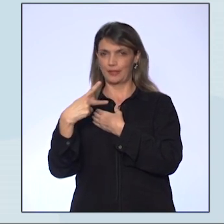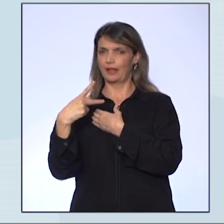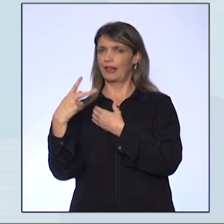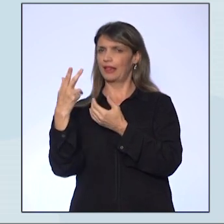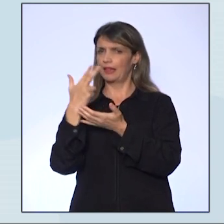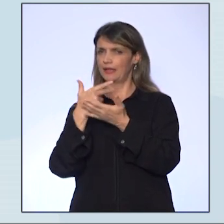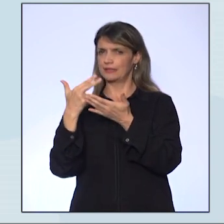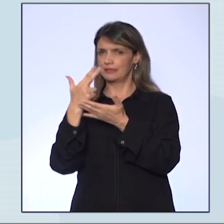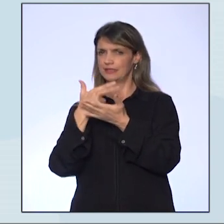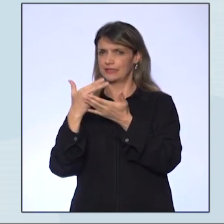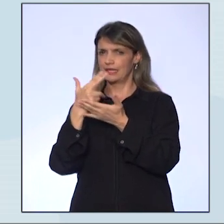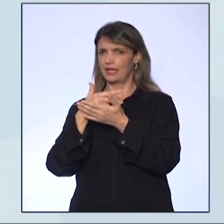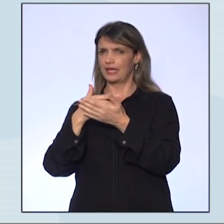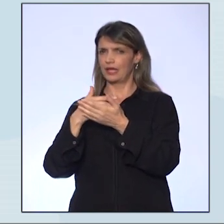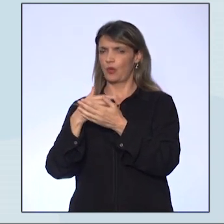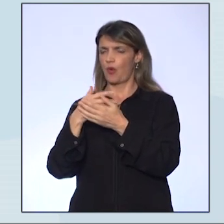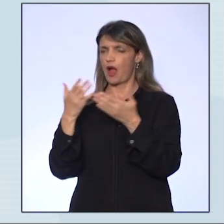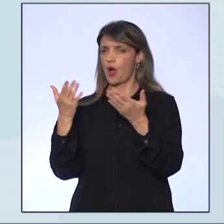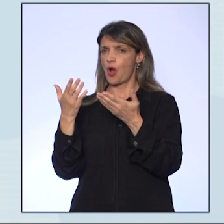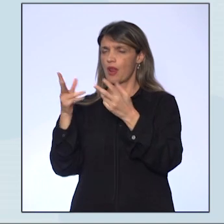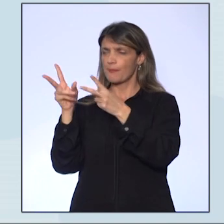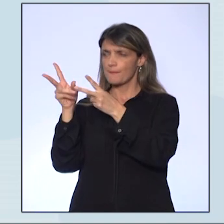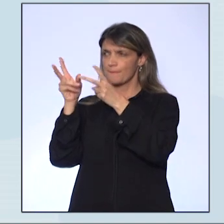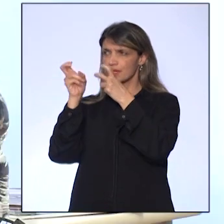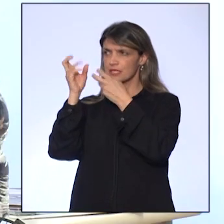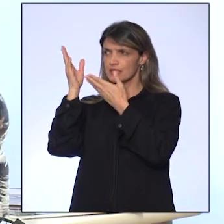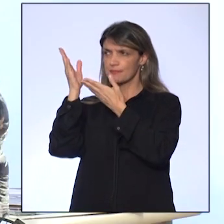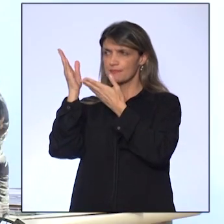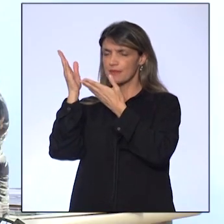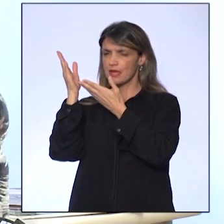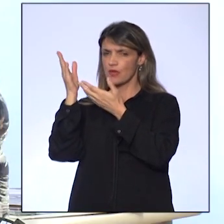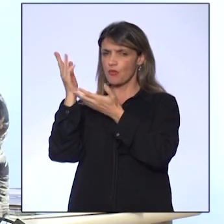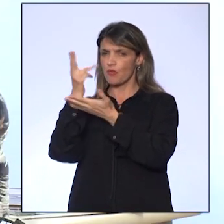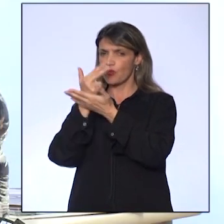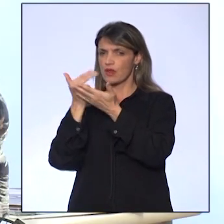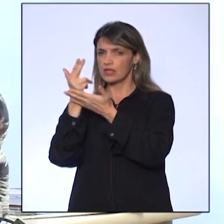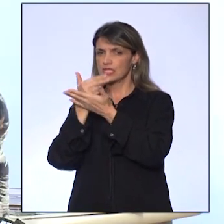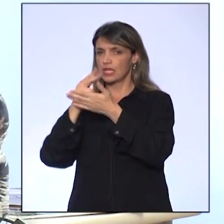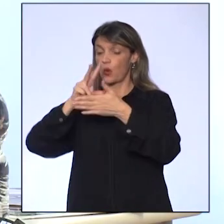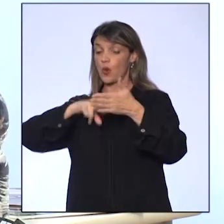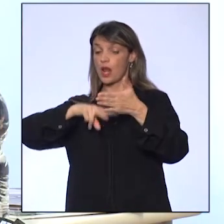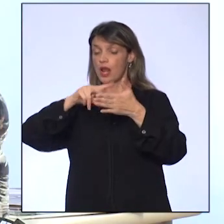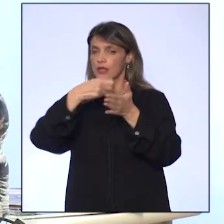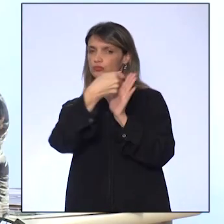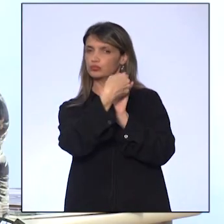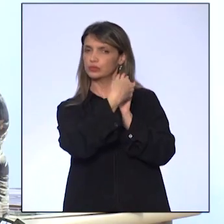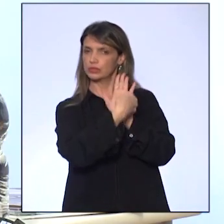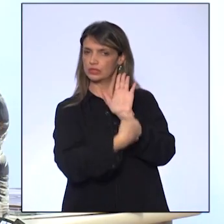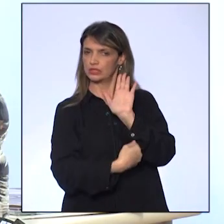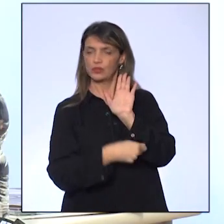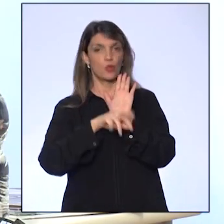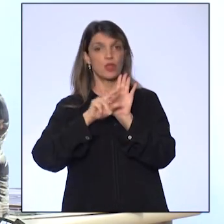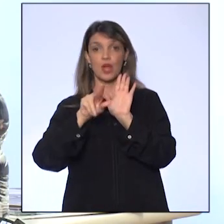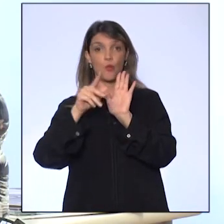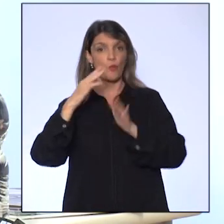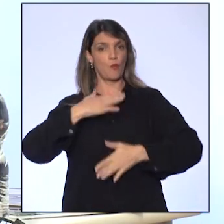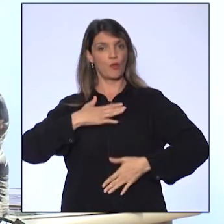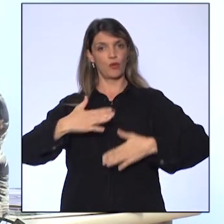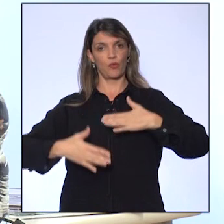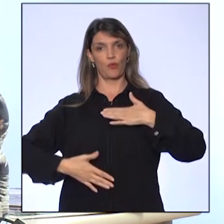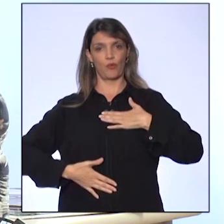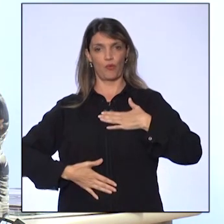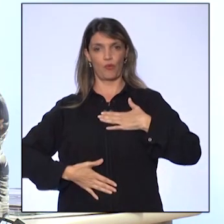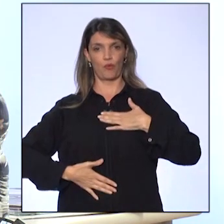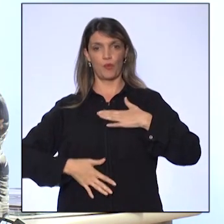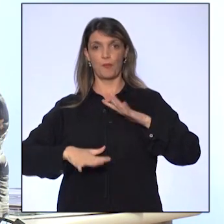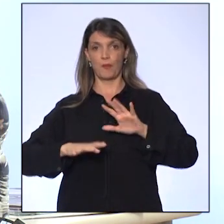nós fizemos a leitura da imagem. Para nós começarmos a ler um texto, a gente não começa lendo o texto pelo corpo, a gente começa lendo